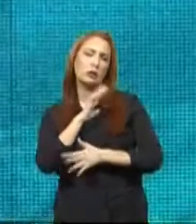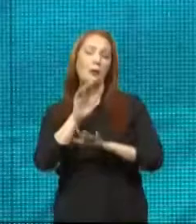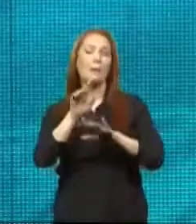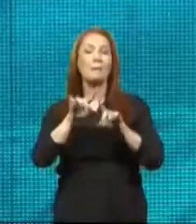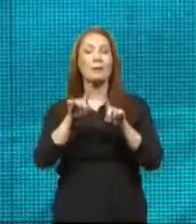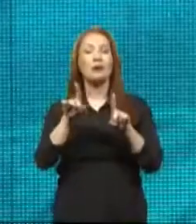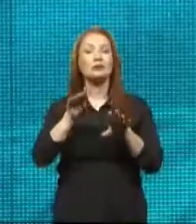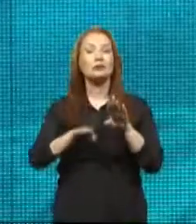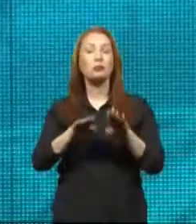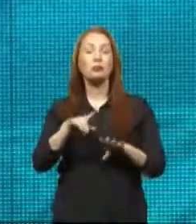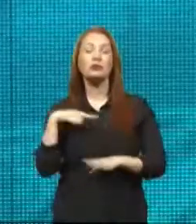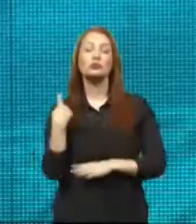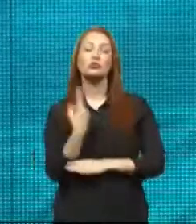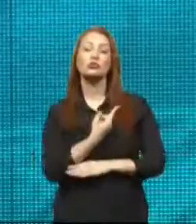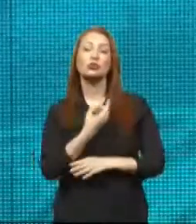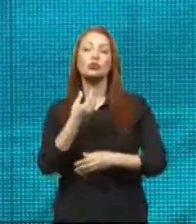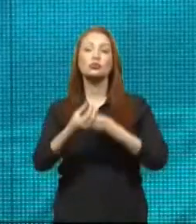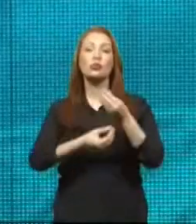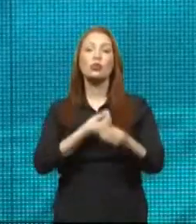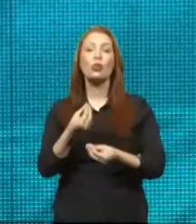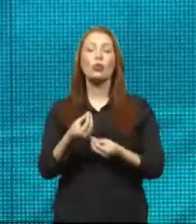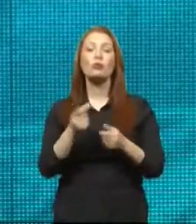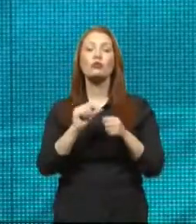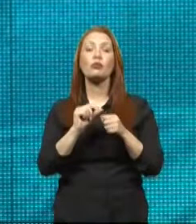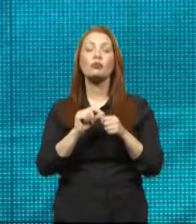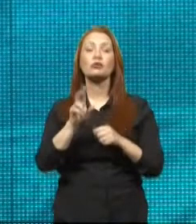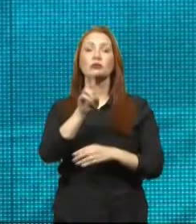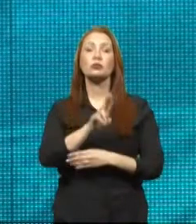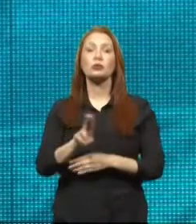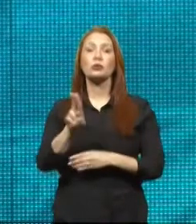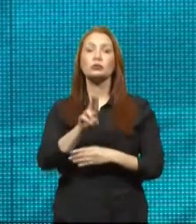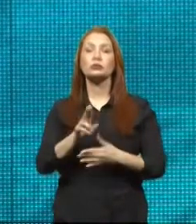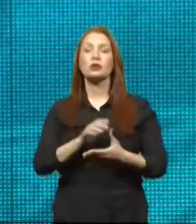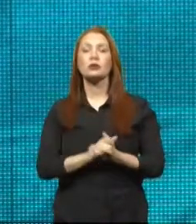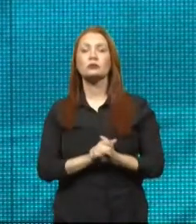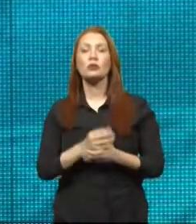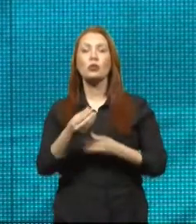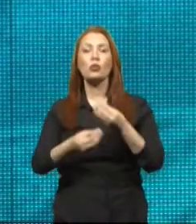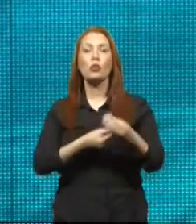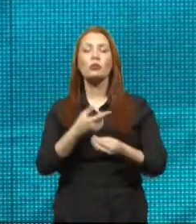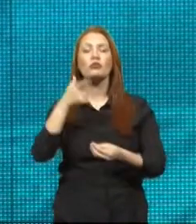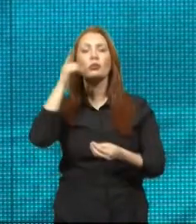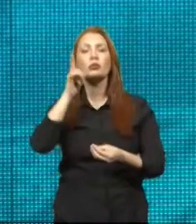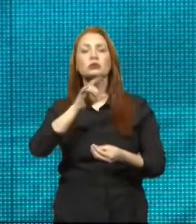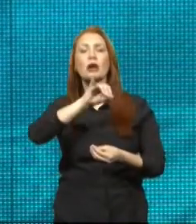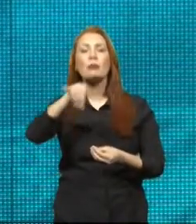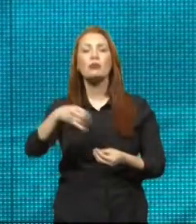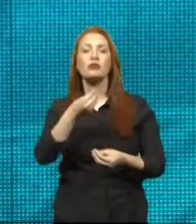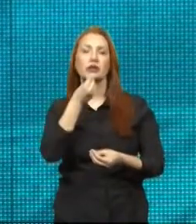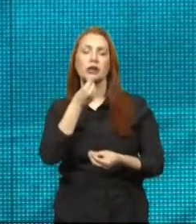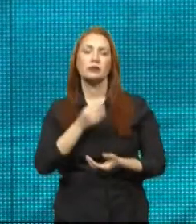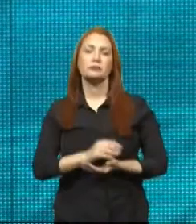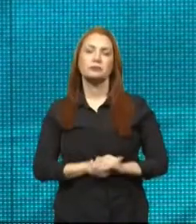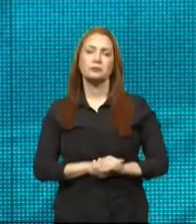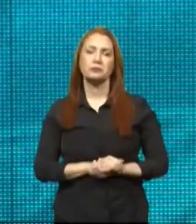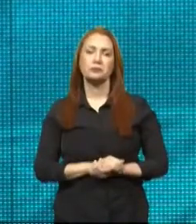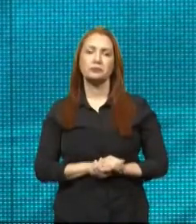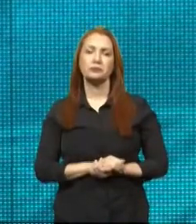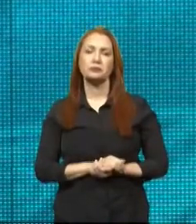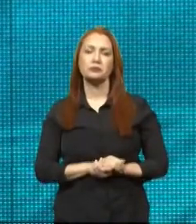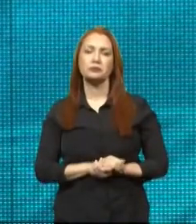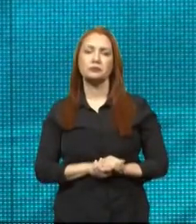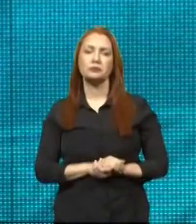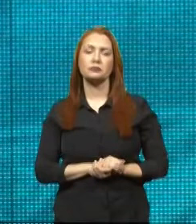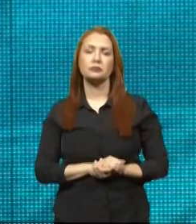nós, como vamos usá-la, né? Como nós vamos aproveitá-la, né? Em detrimento do